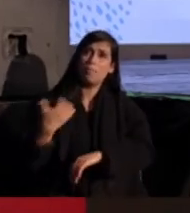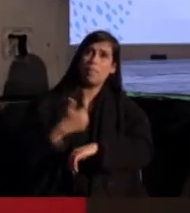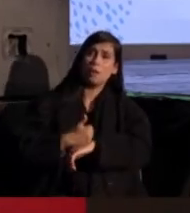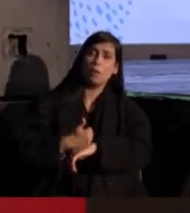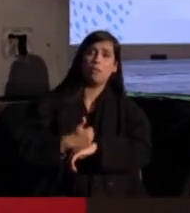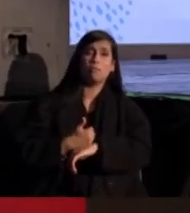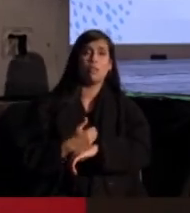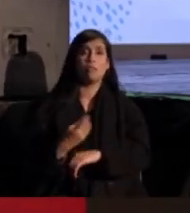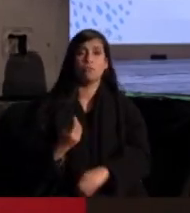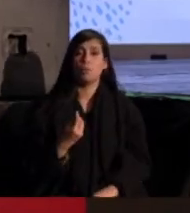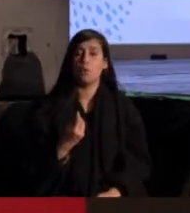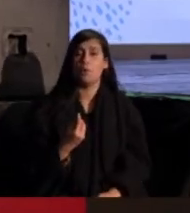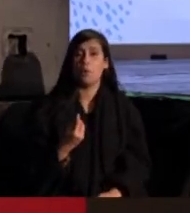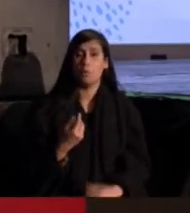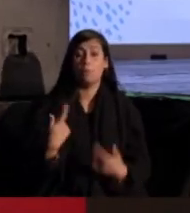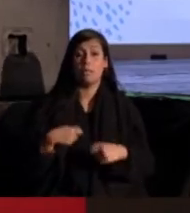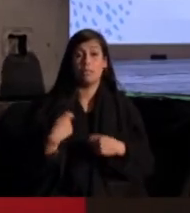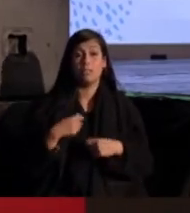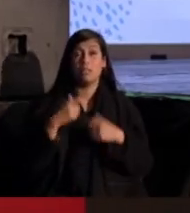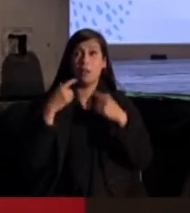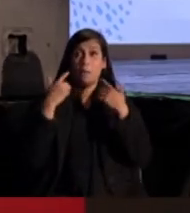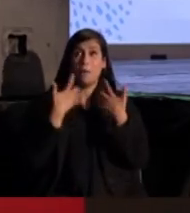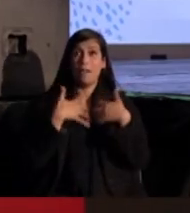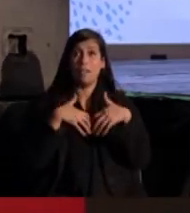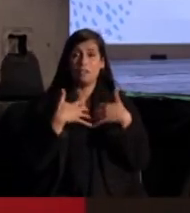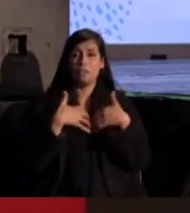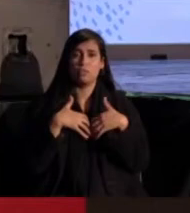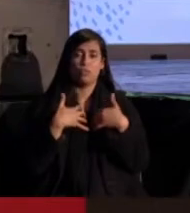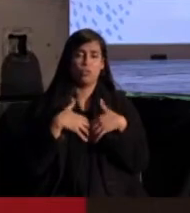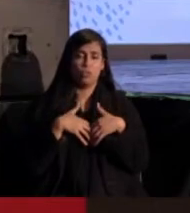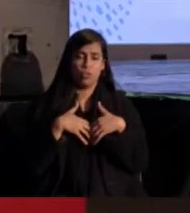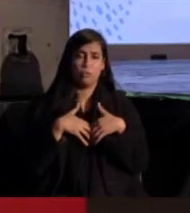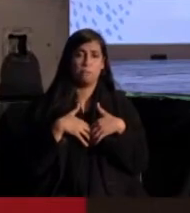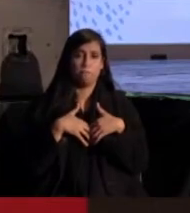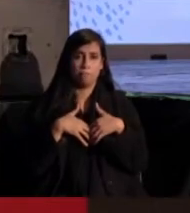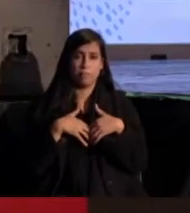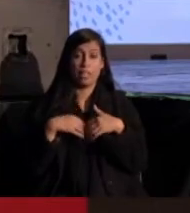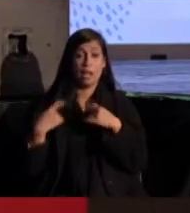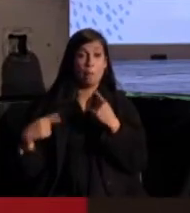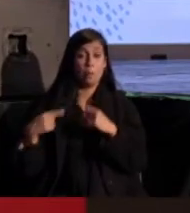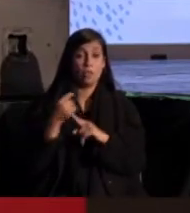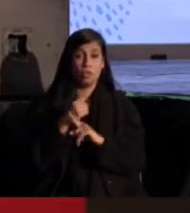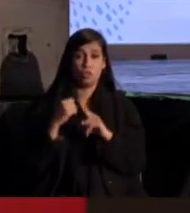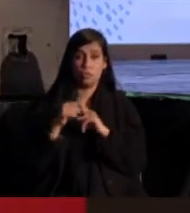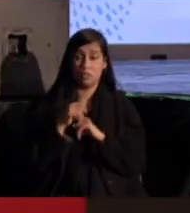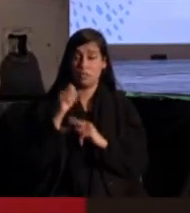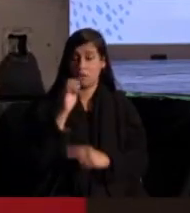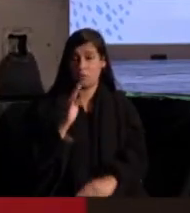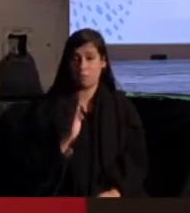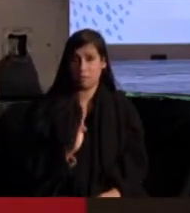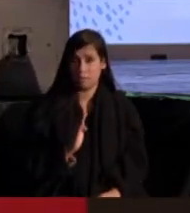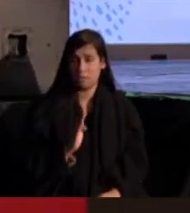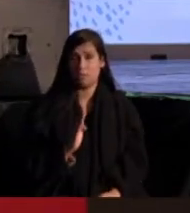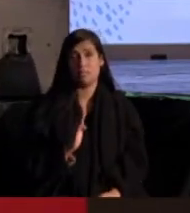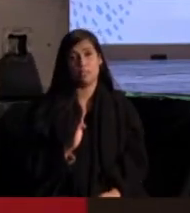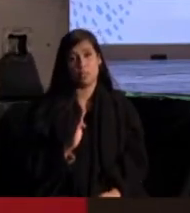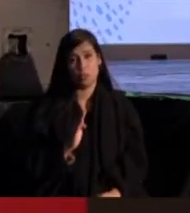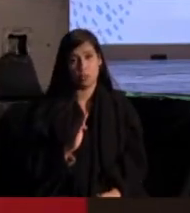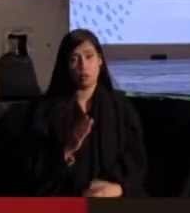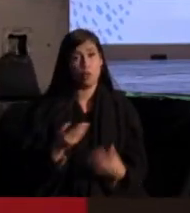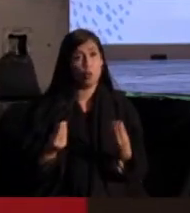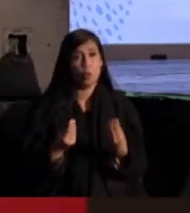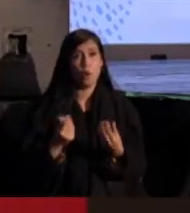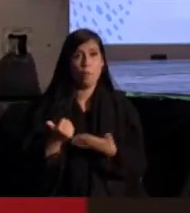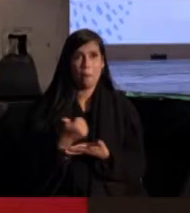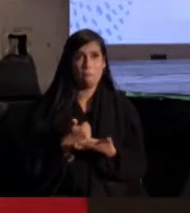decolonialidade, é também pensar essas questões que tocam, né? A política social brasileira desmontada, a seguridade social